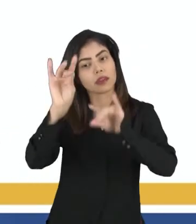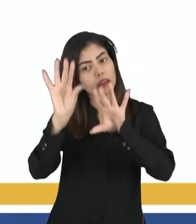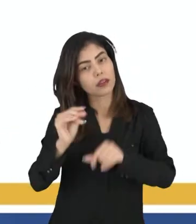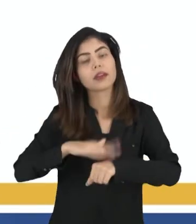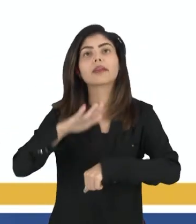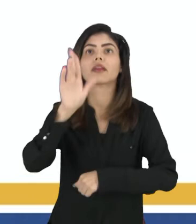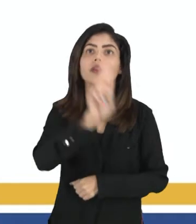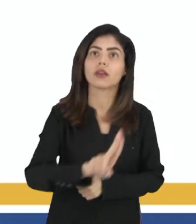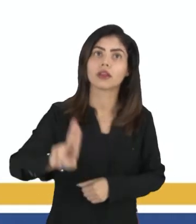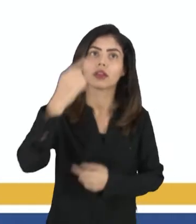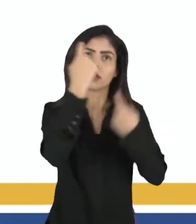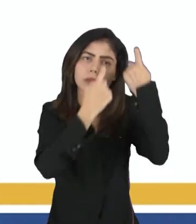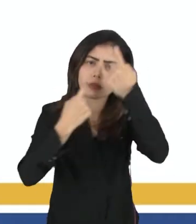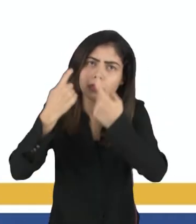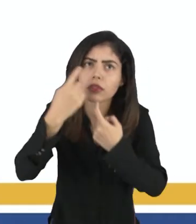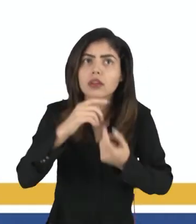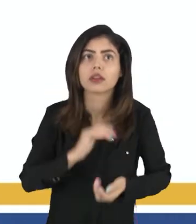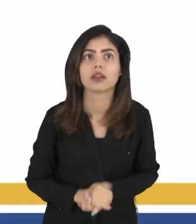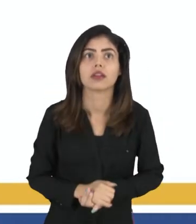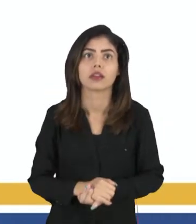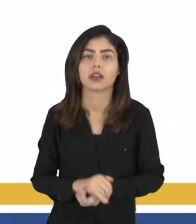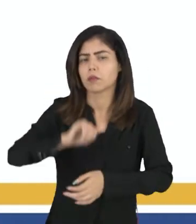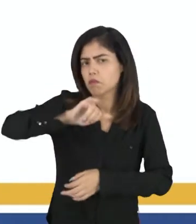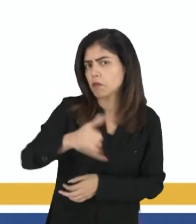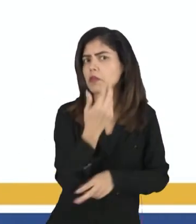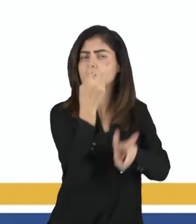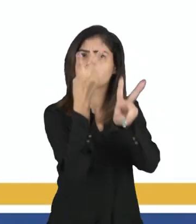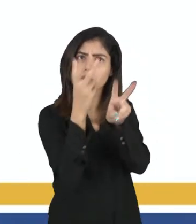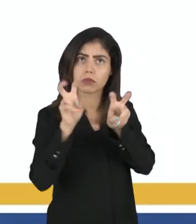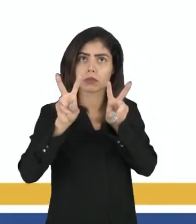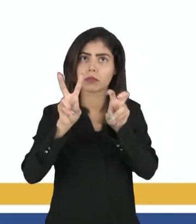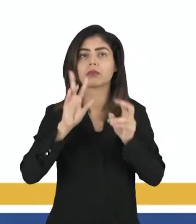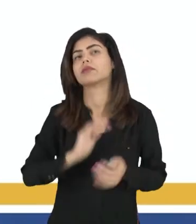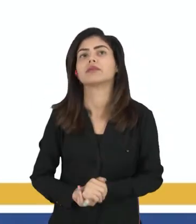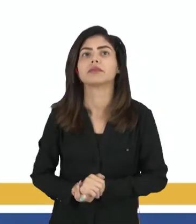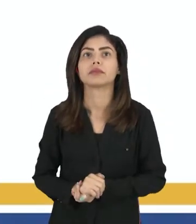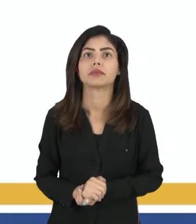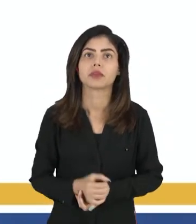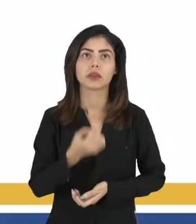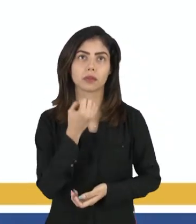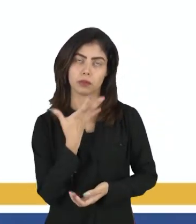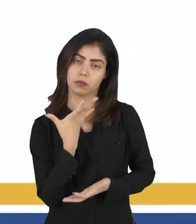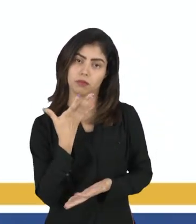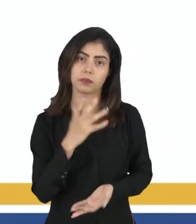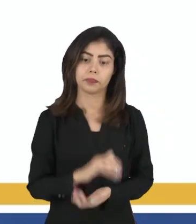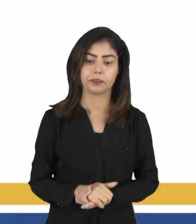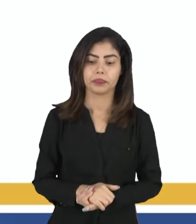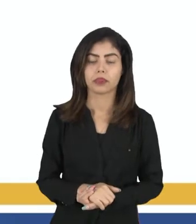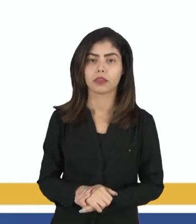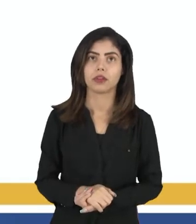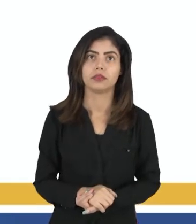mais utilizar expressões e aproveitar temas, né, bem